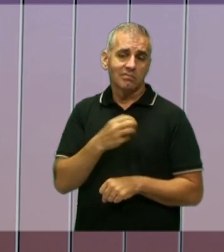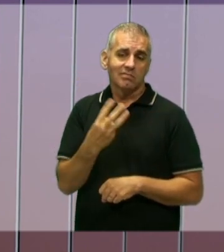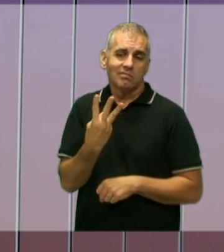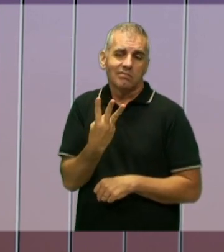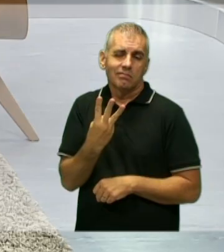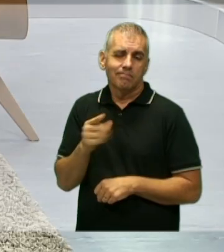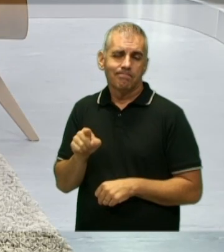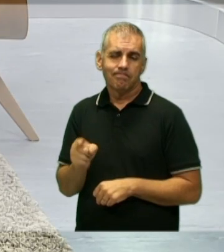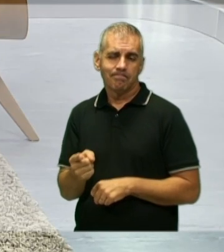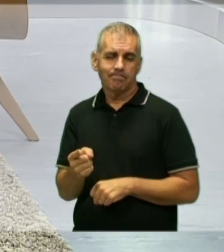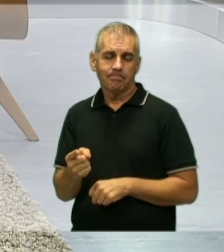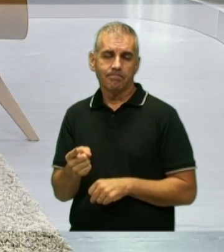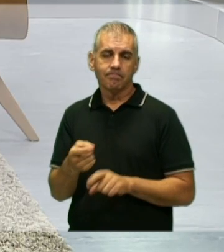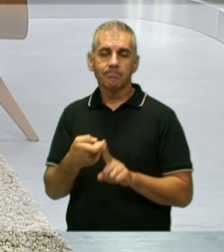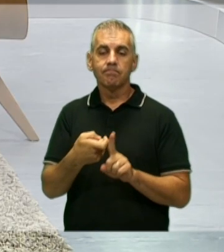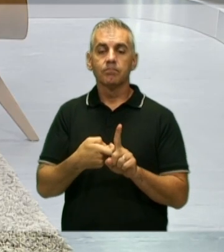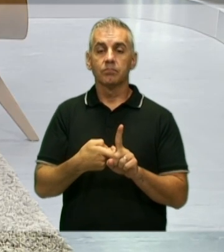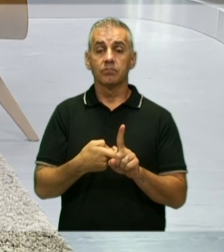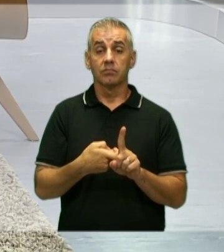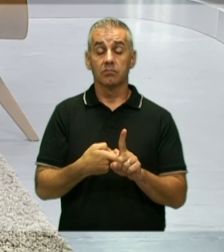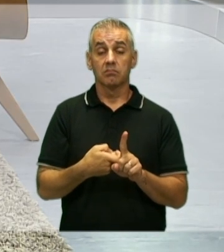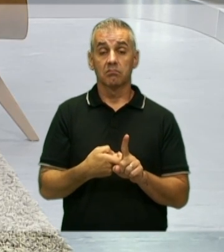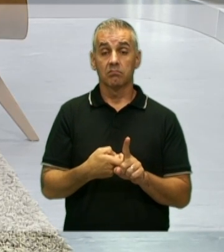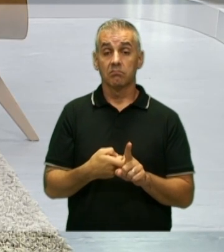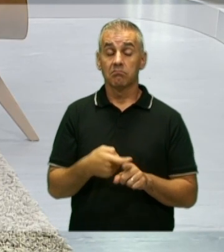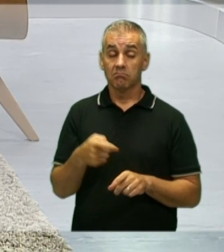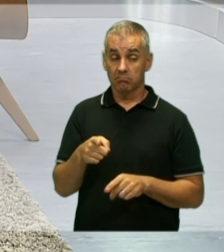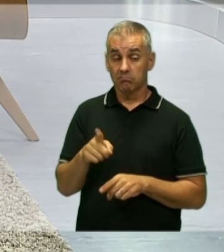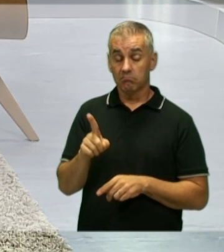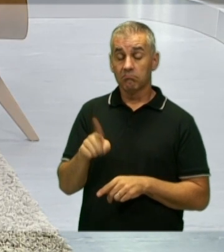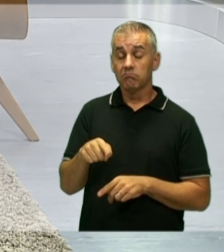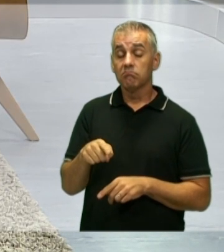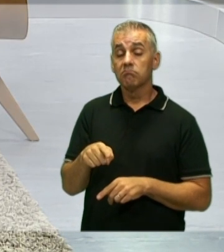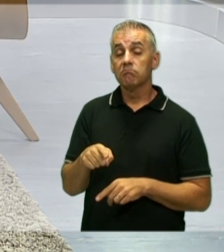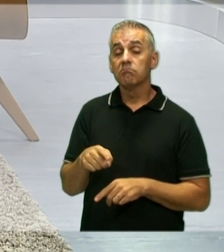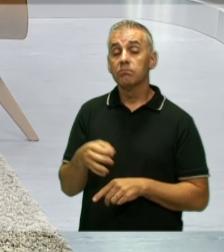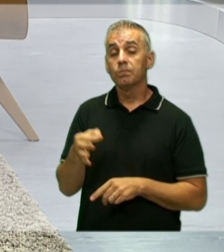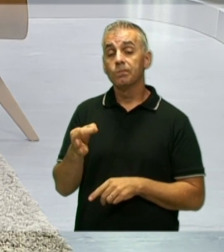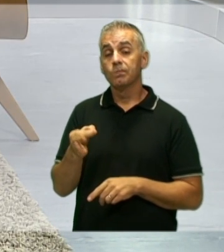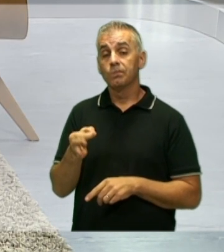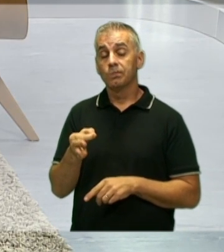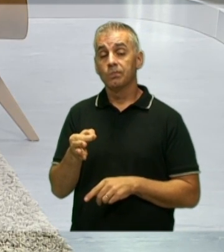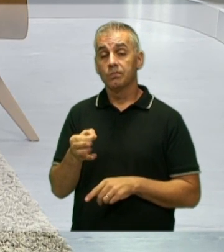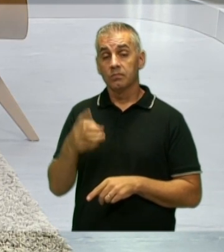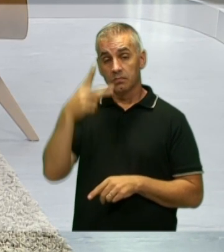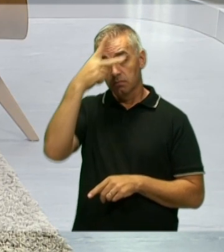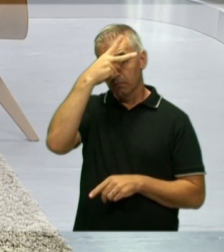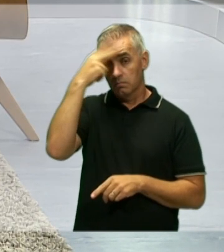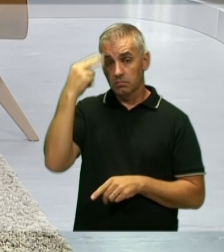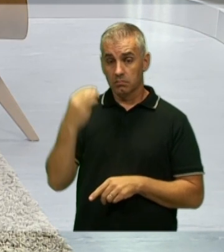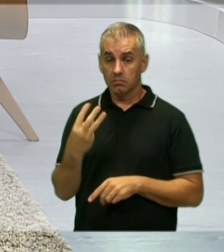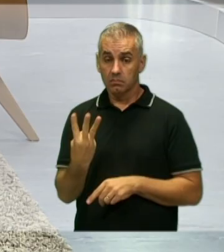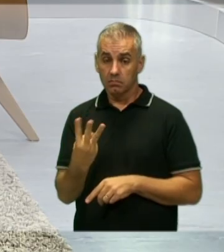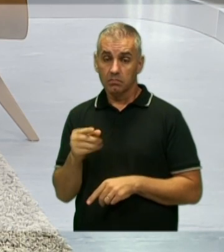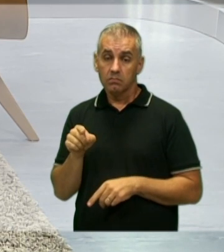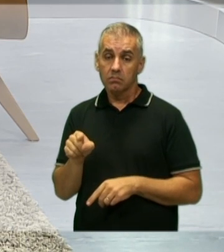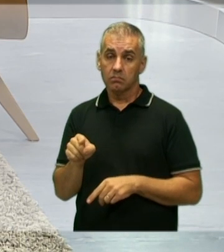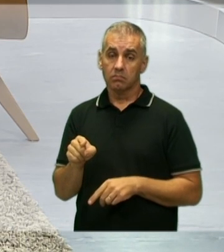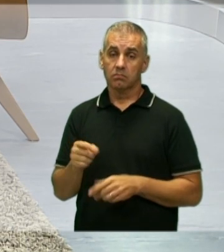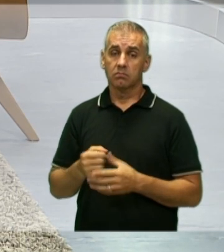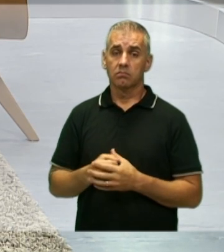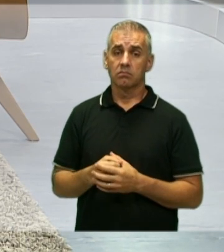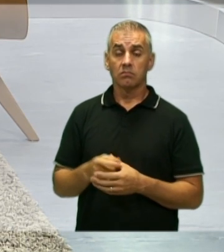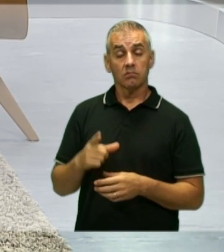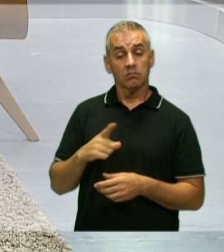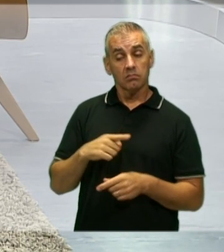por mês, tá? Que não é difícil encontrar na folha da prefeitura o trabalhador médio que ganha R$3.000. Se